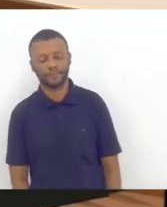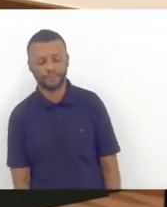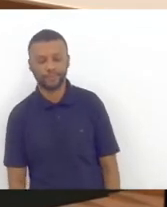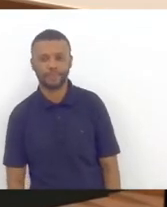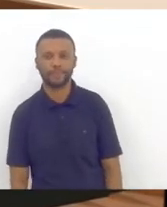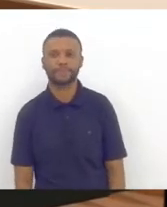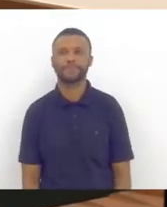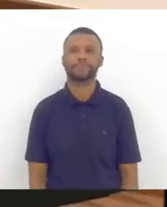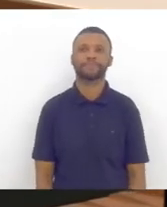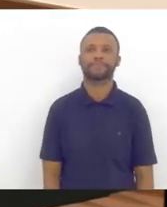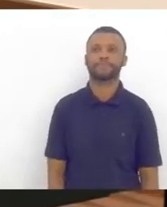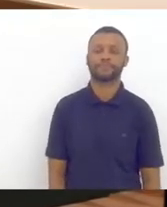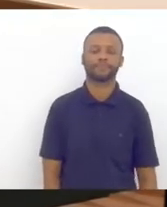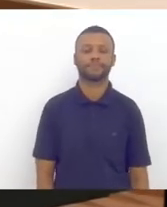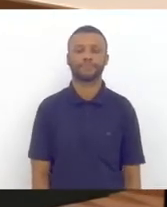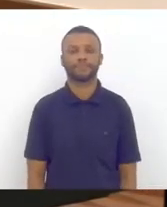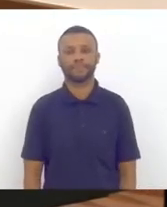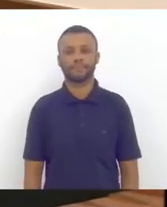estou aprendendo muito.